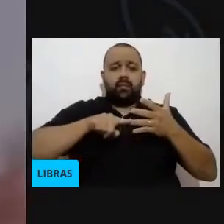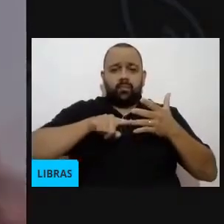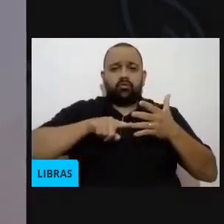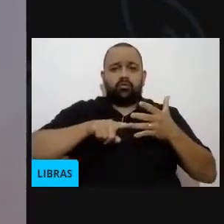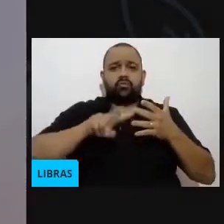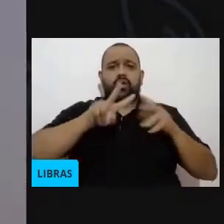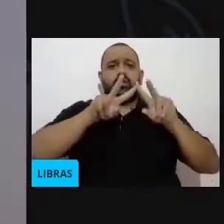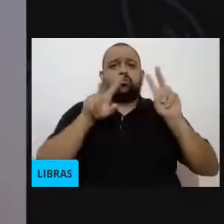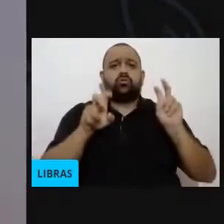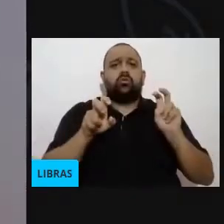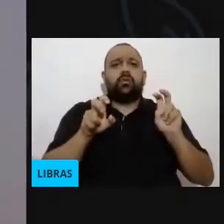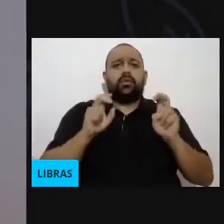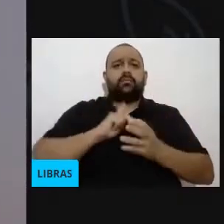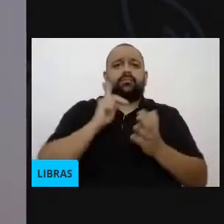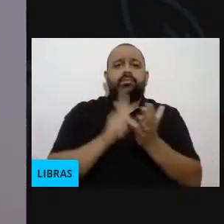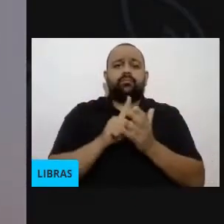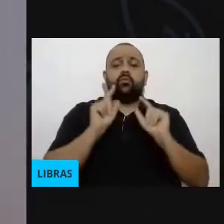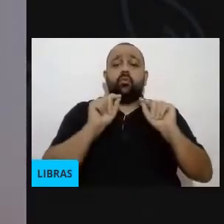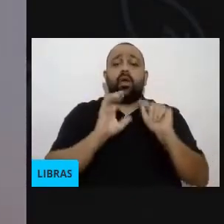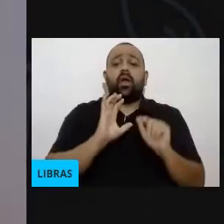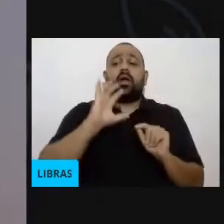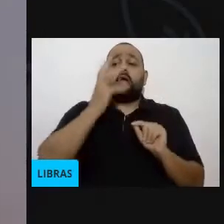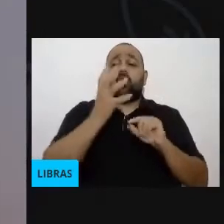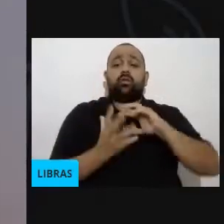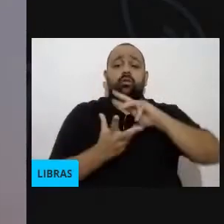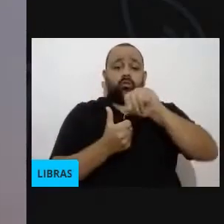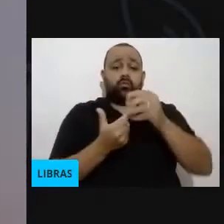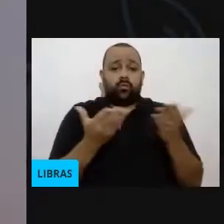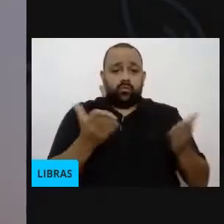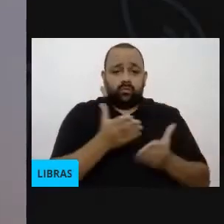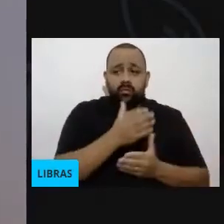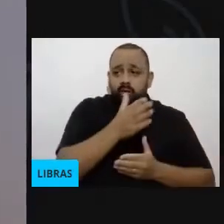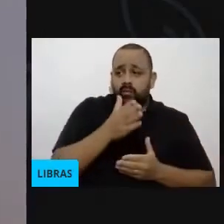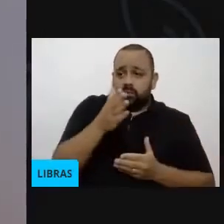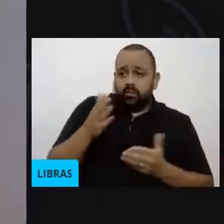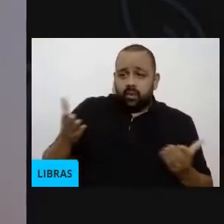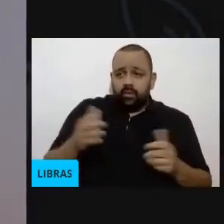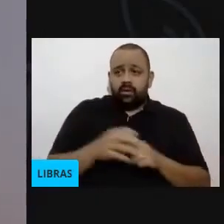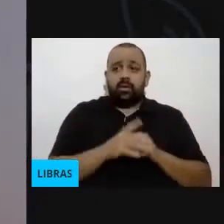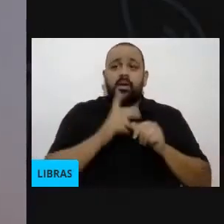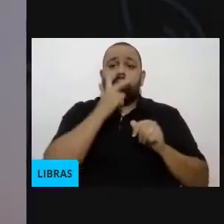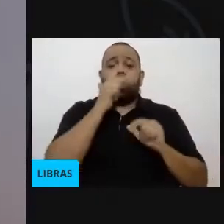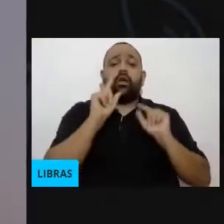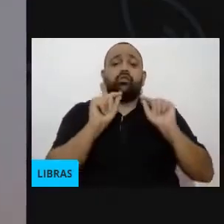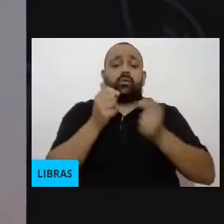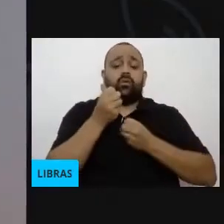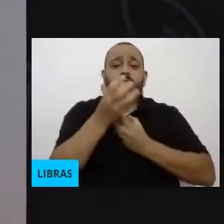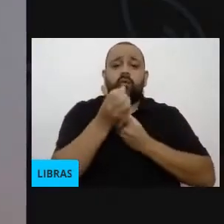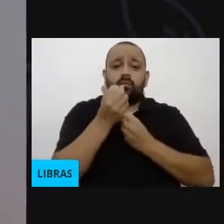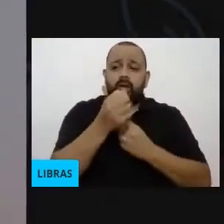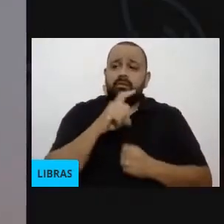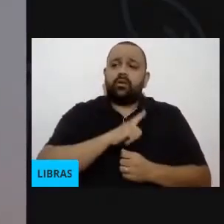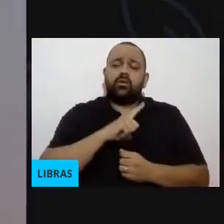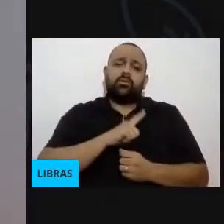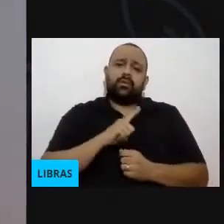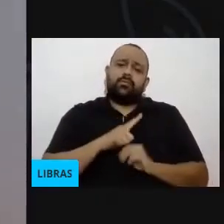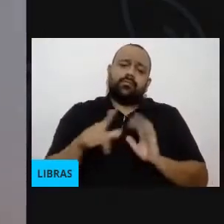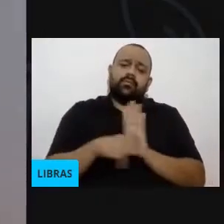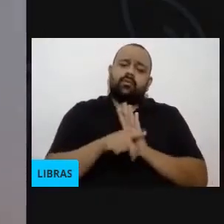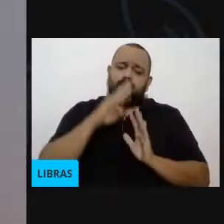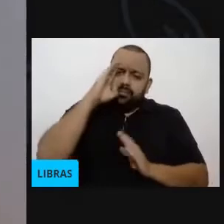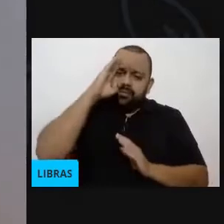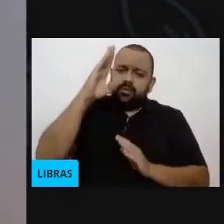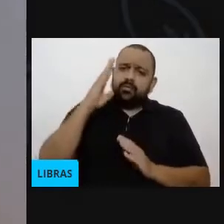de percepção da realidade, das coisas que estão acontecendo no mundo, né? Então, acho que informação é sempre